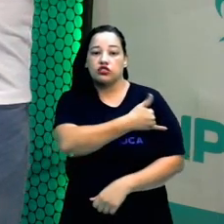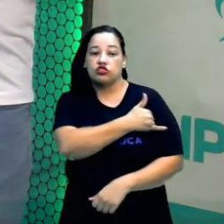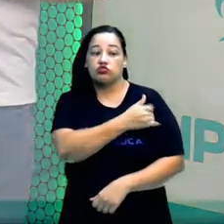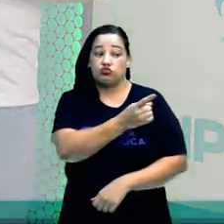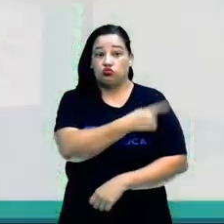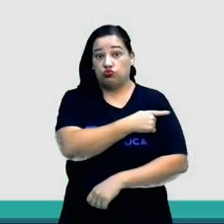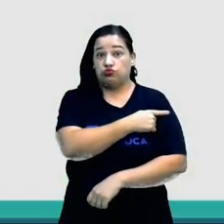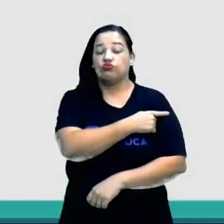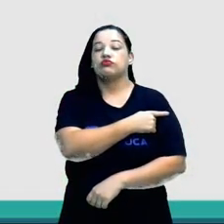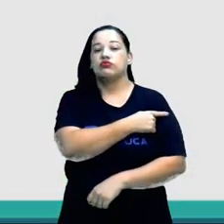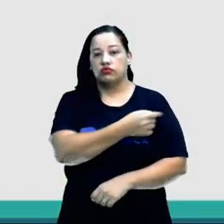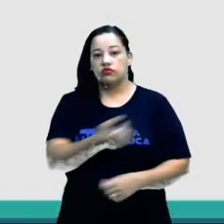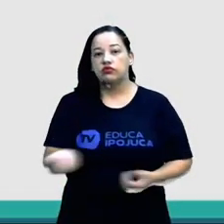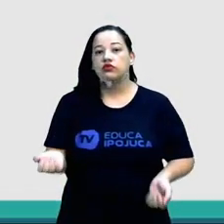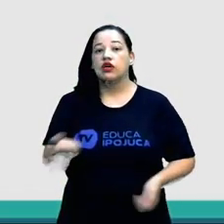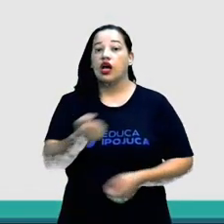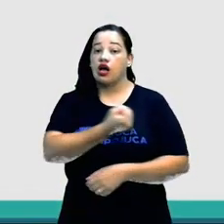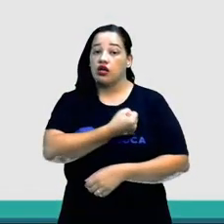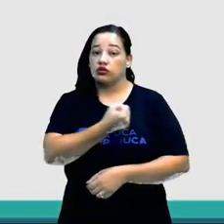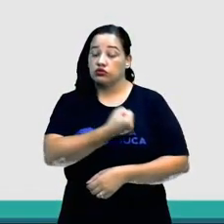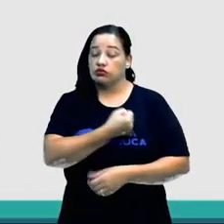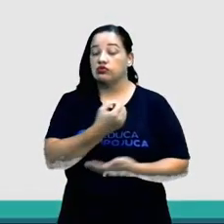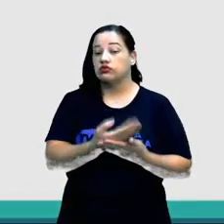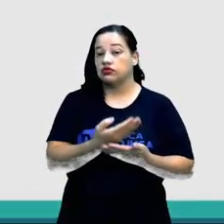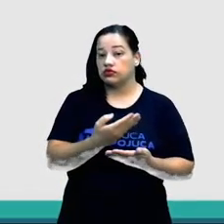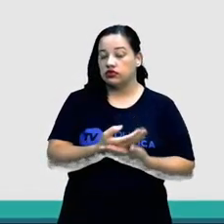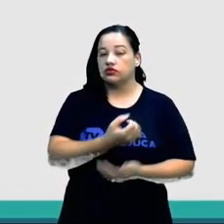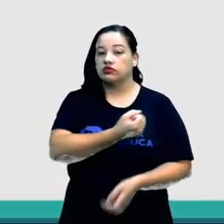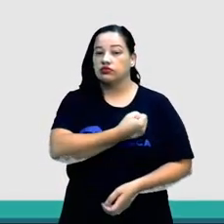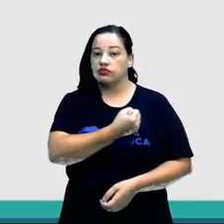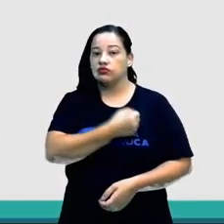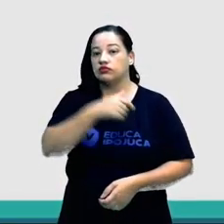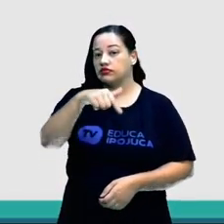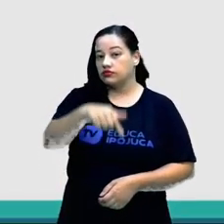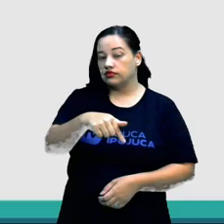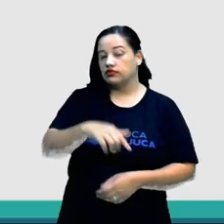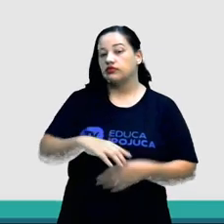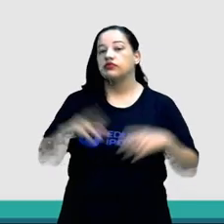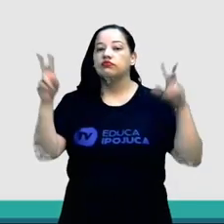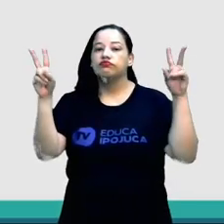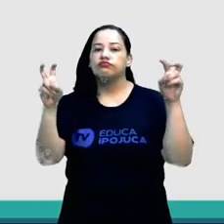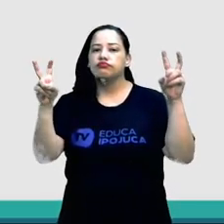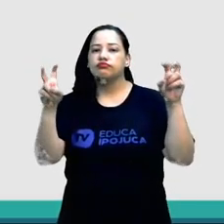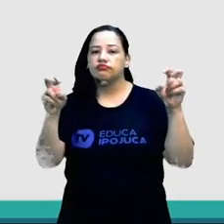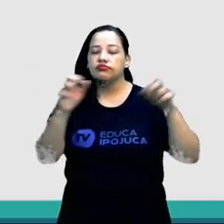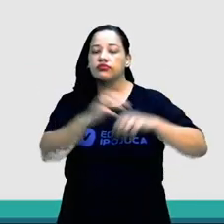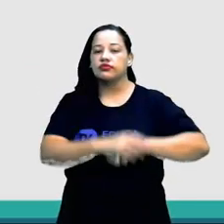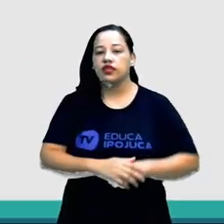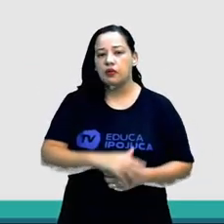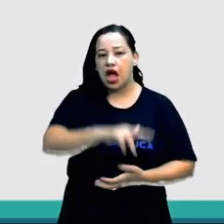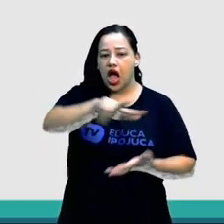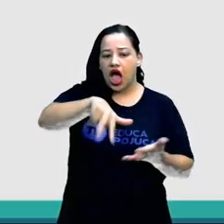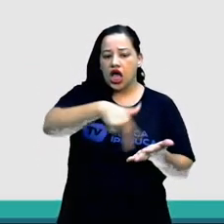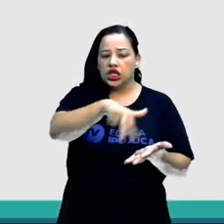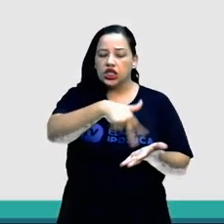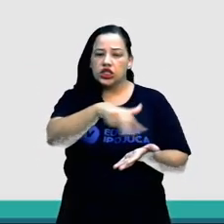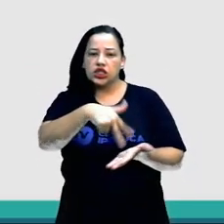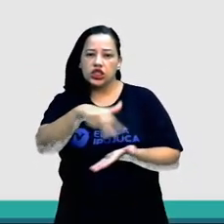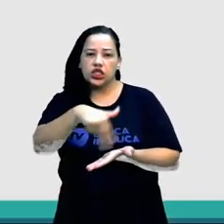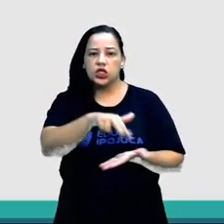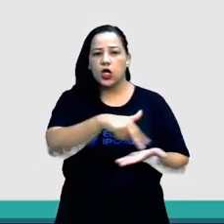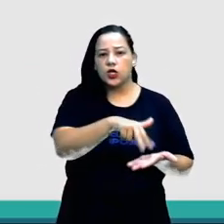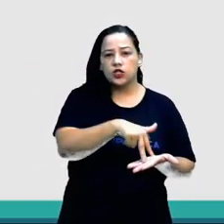da fase 1. É a nossa aula 7 de arte, com o tema Manifestações da Dança